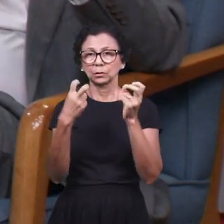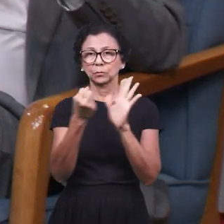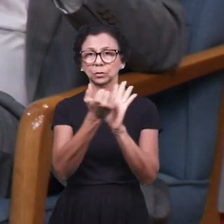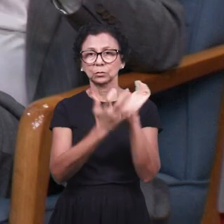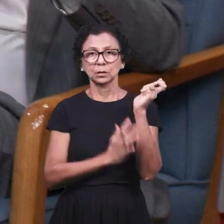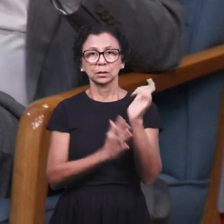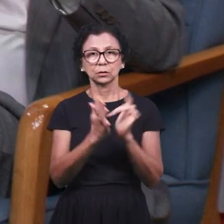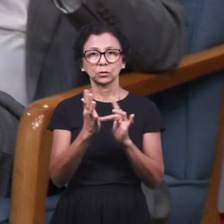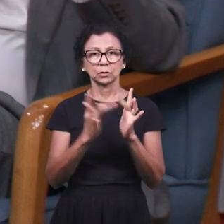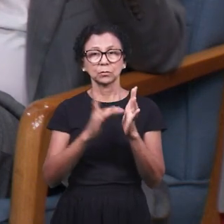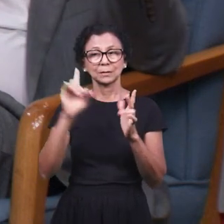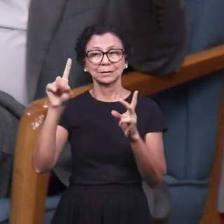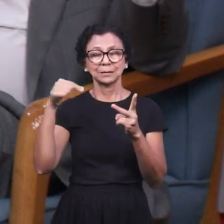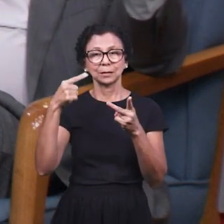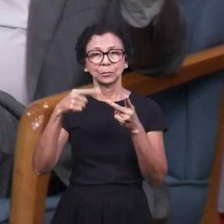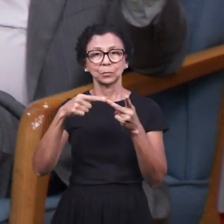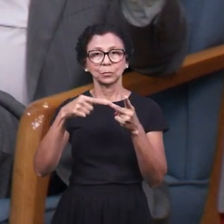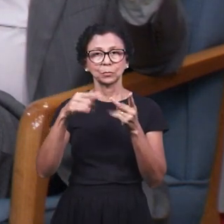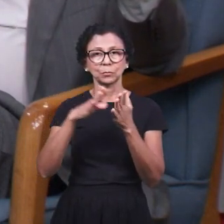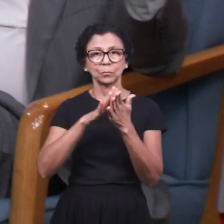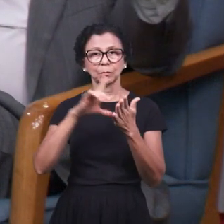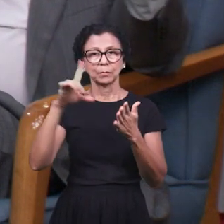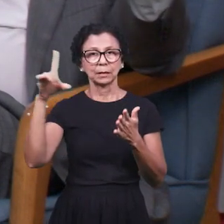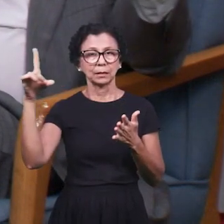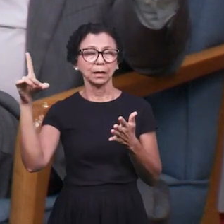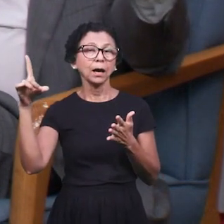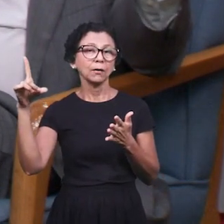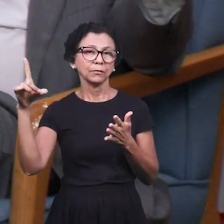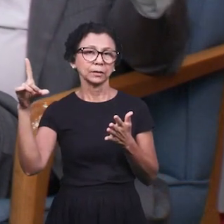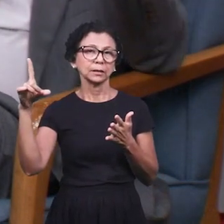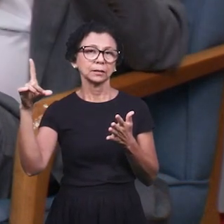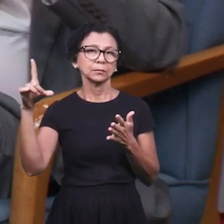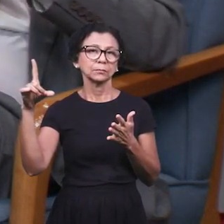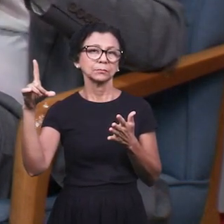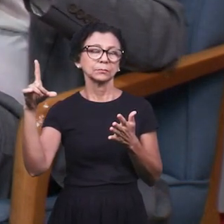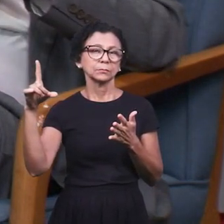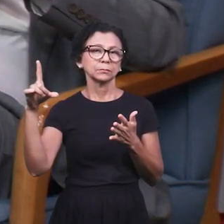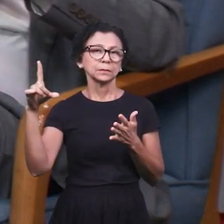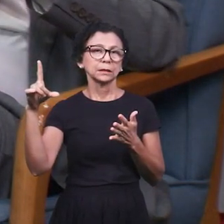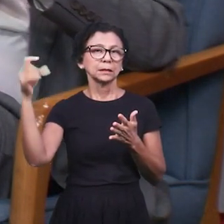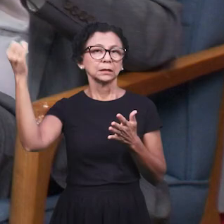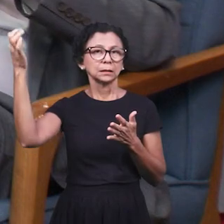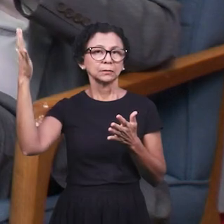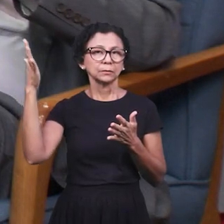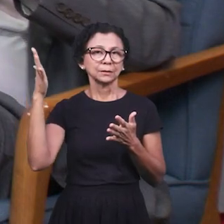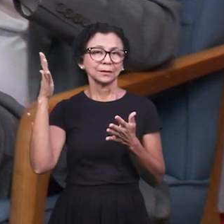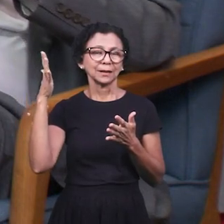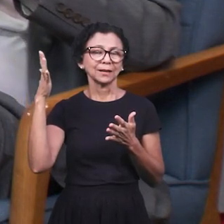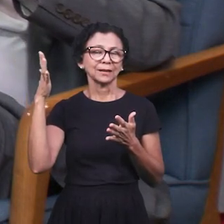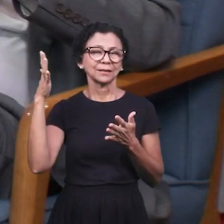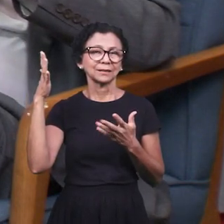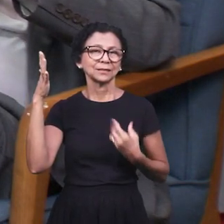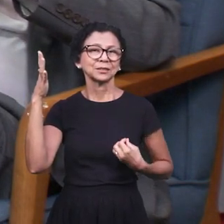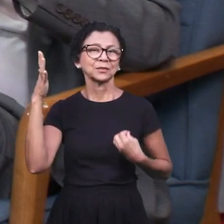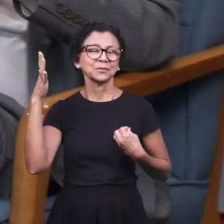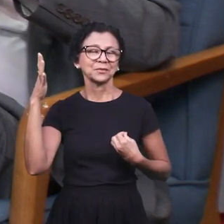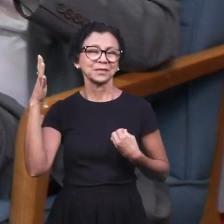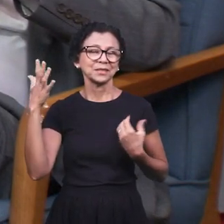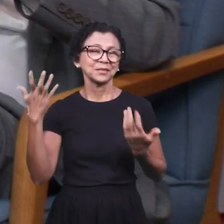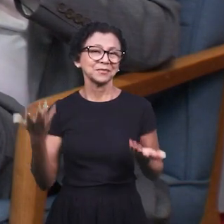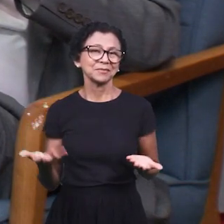nós entramos na palavra. Através do clamor pelo sangue nós entramos na palavra e alcançamos a palavra